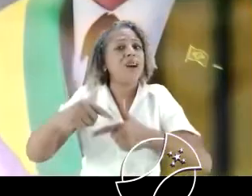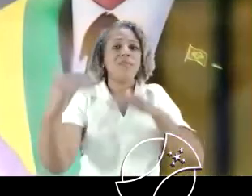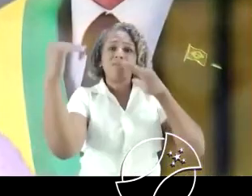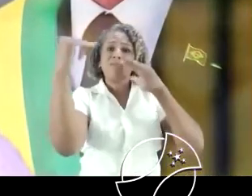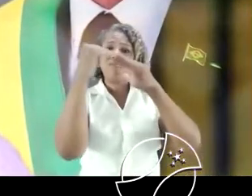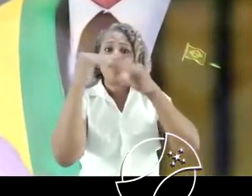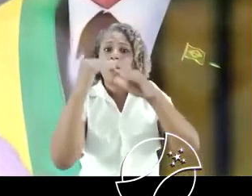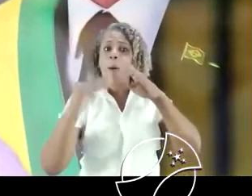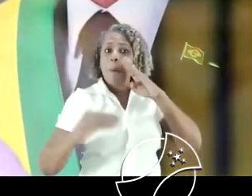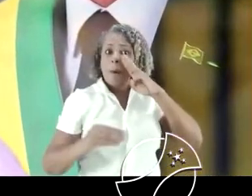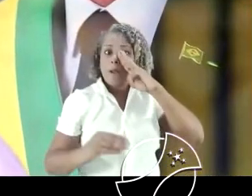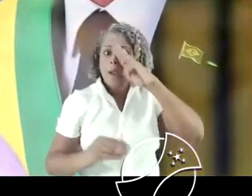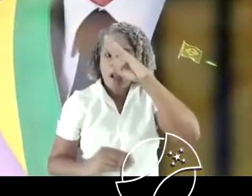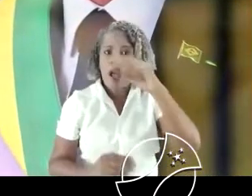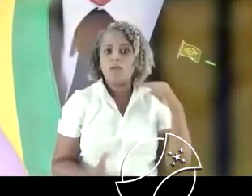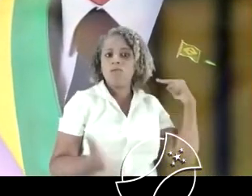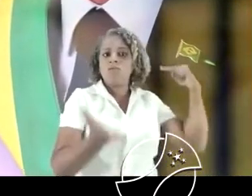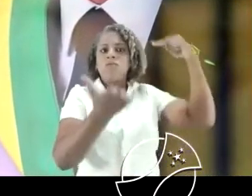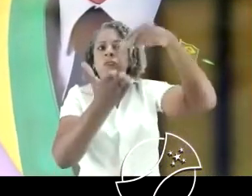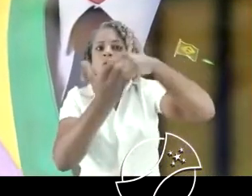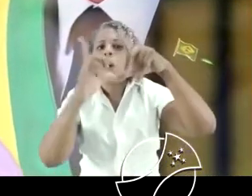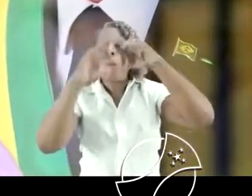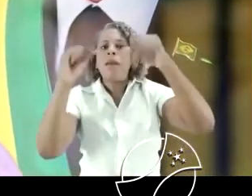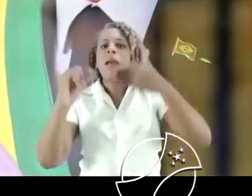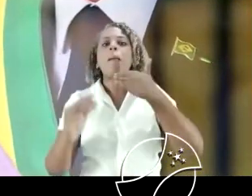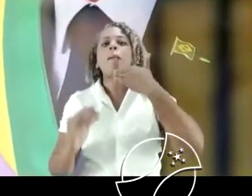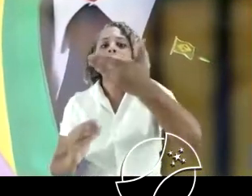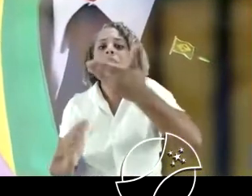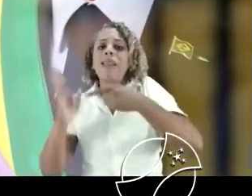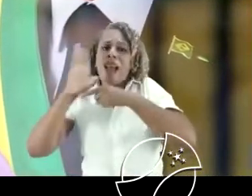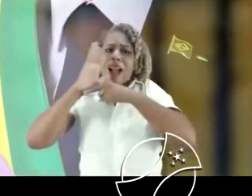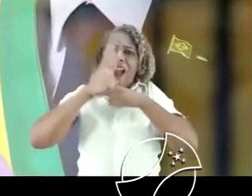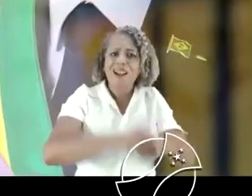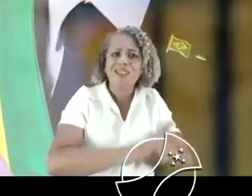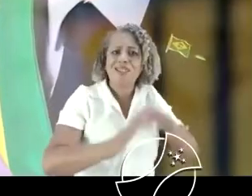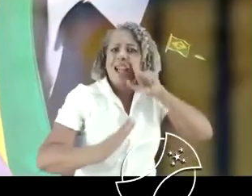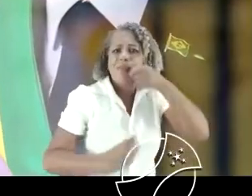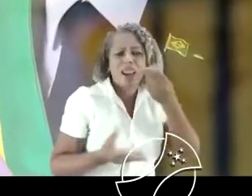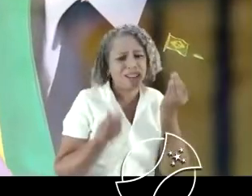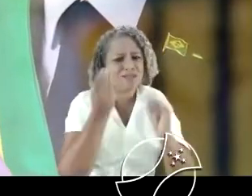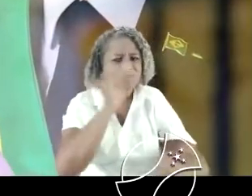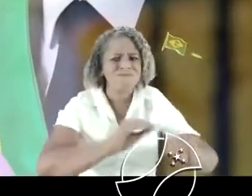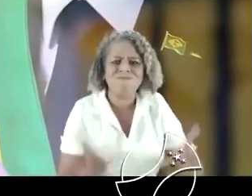alinhado ao presidente Bolsonaro, que vá em Brasília buscar ajuda para o